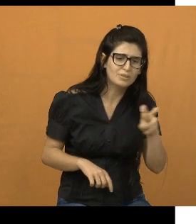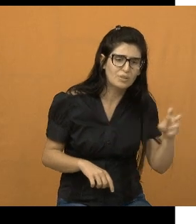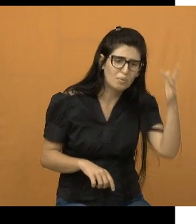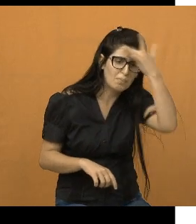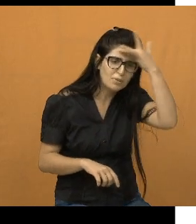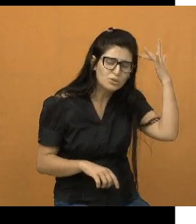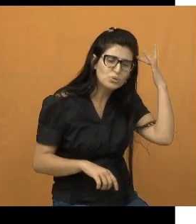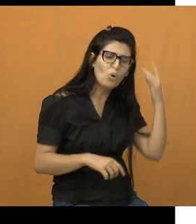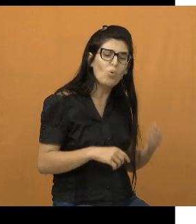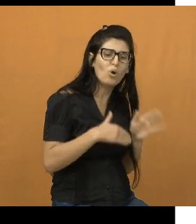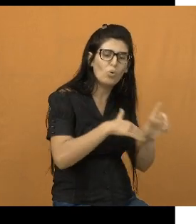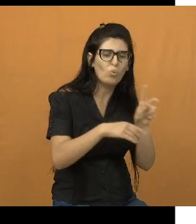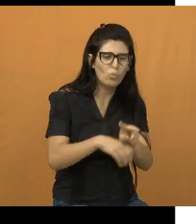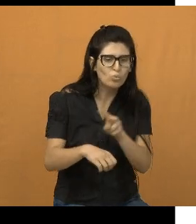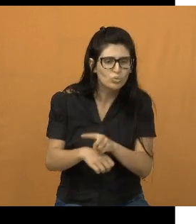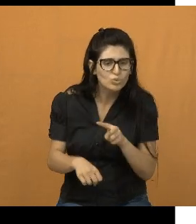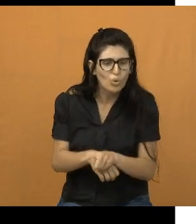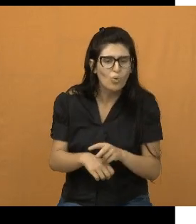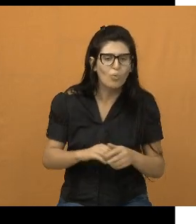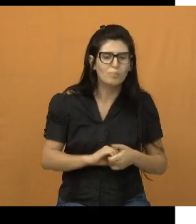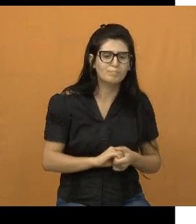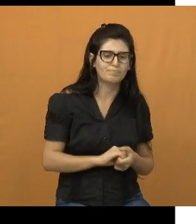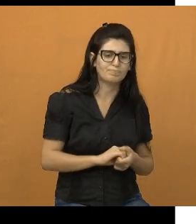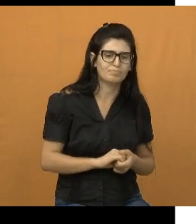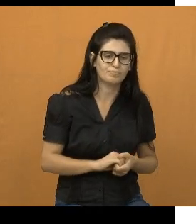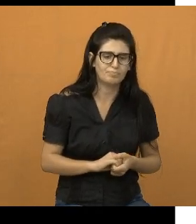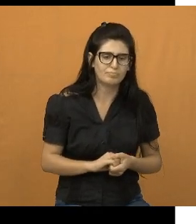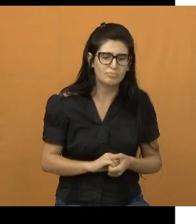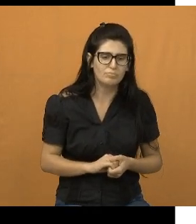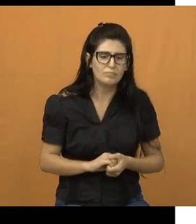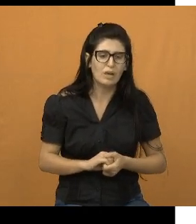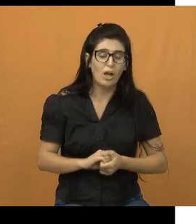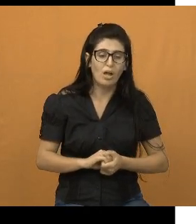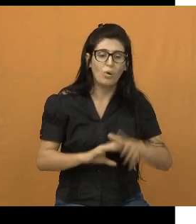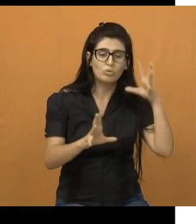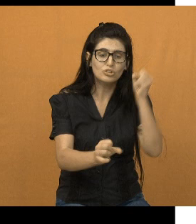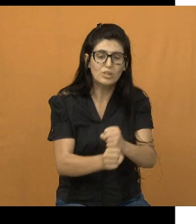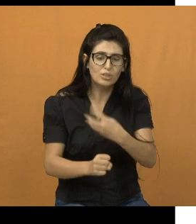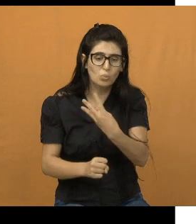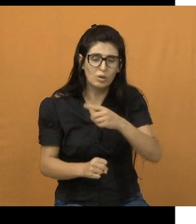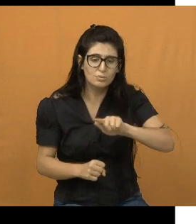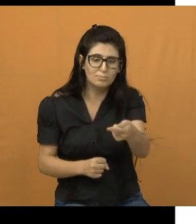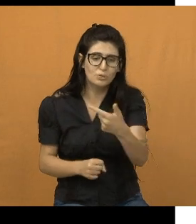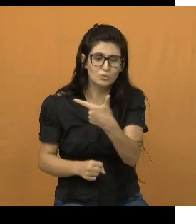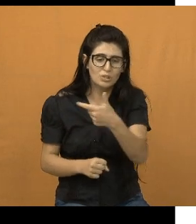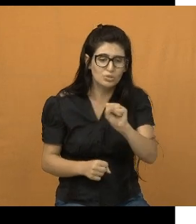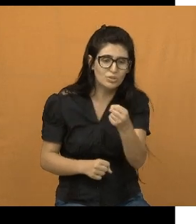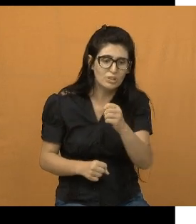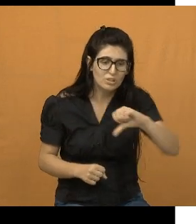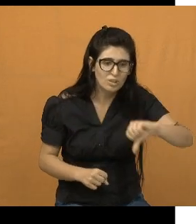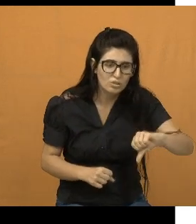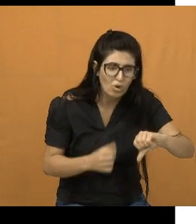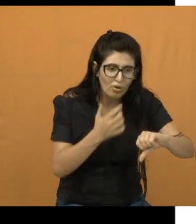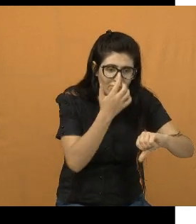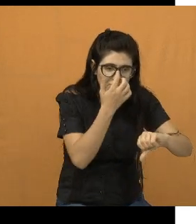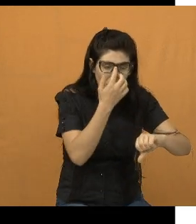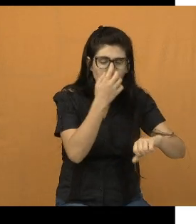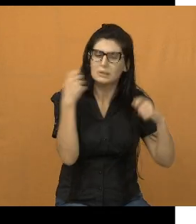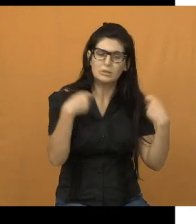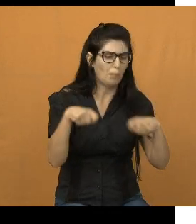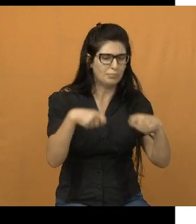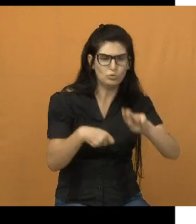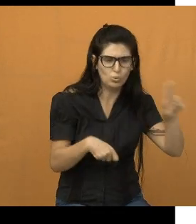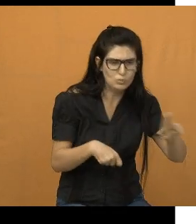dispensações de 4.289. Lembrando que o custo dessa insulina